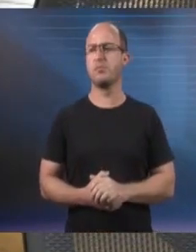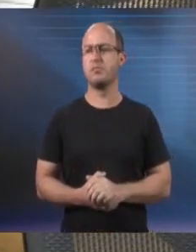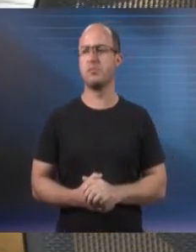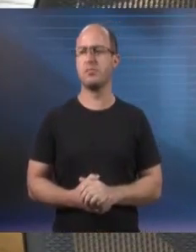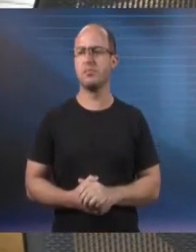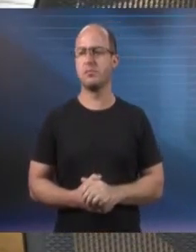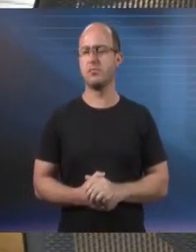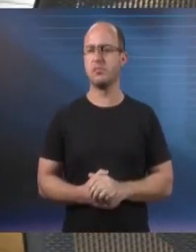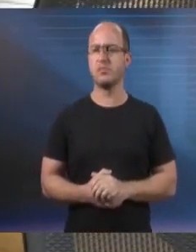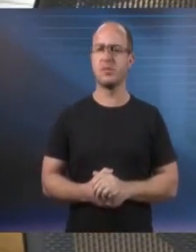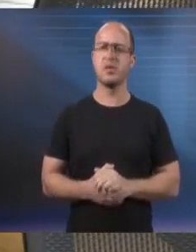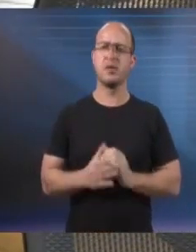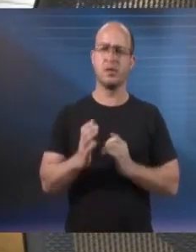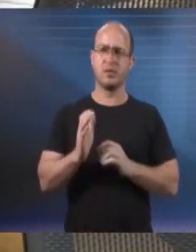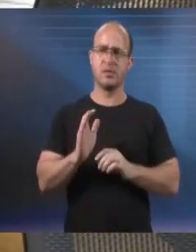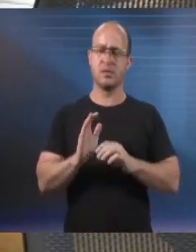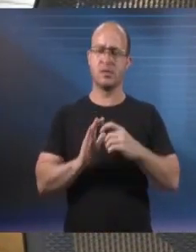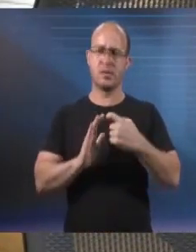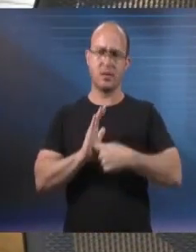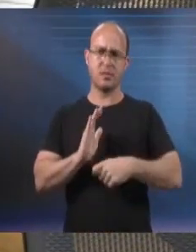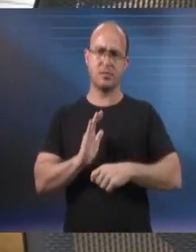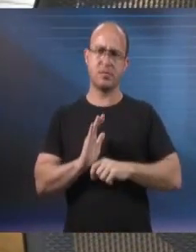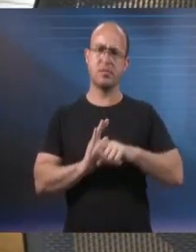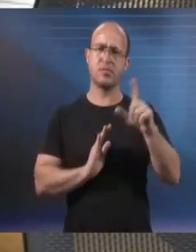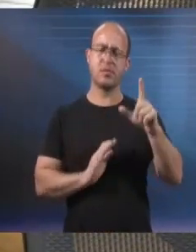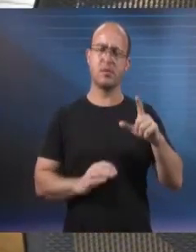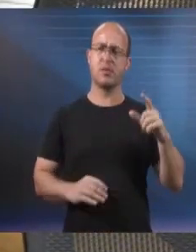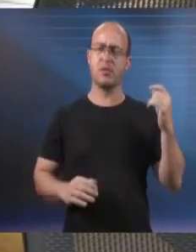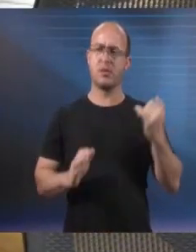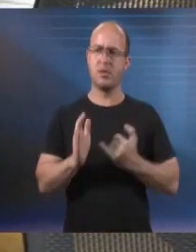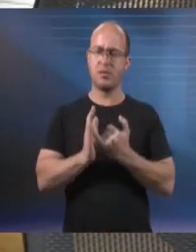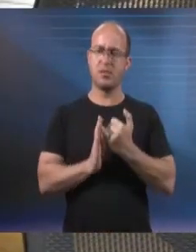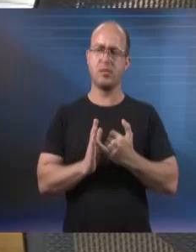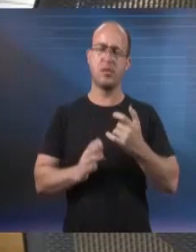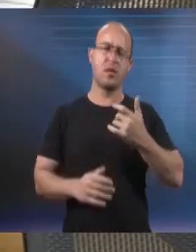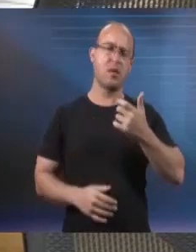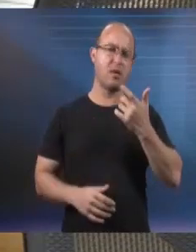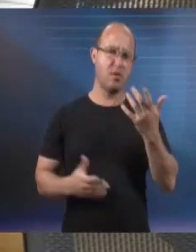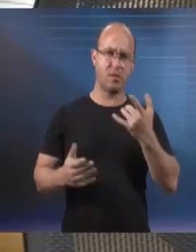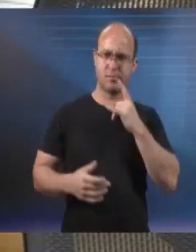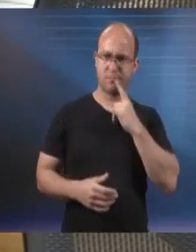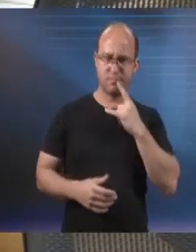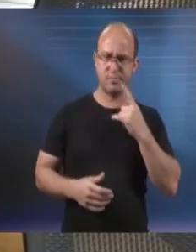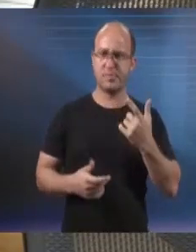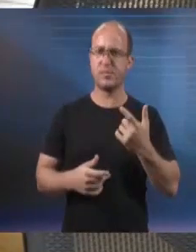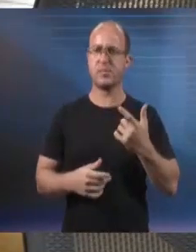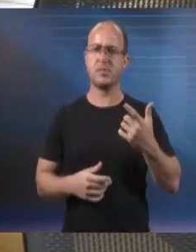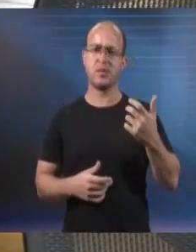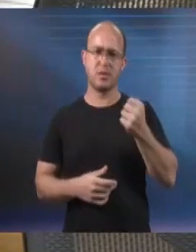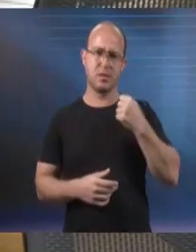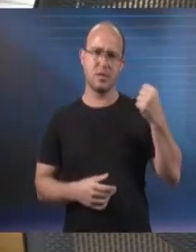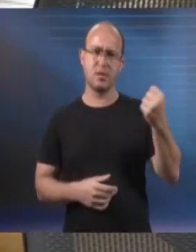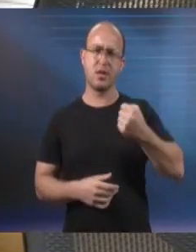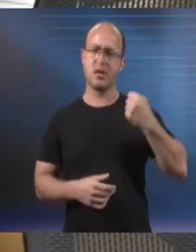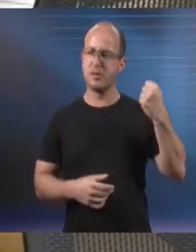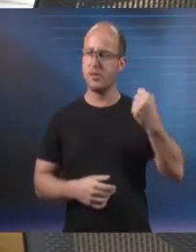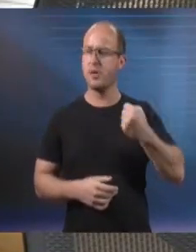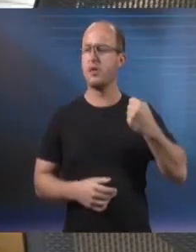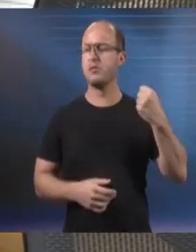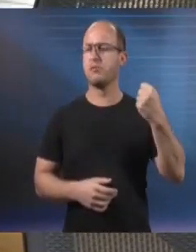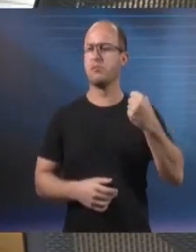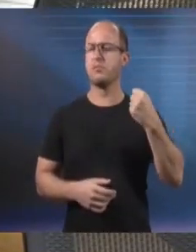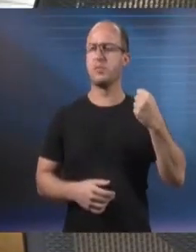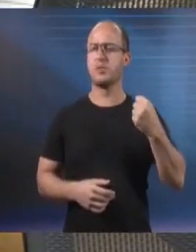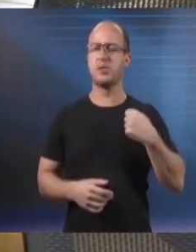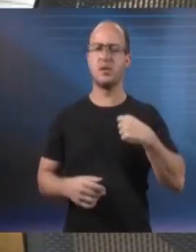que só aumenta a taxa, vai aumentar o imposto na bebida alcoólica. Ou seja, aquela cervejinha